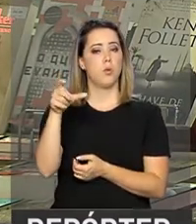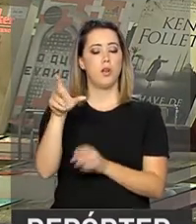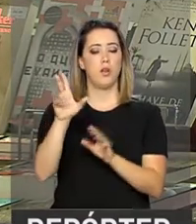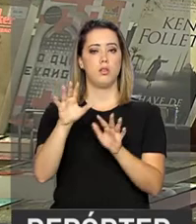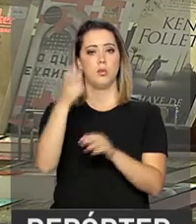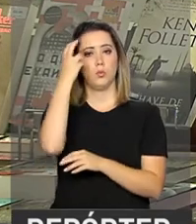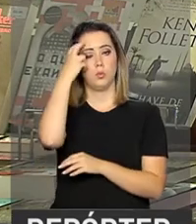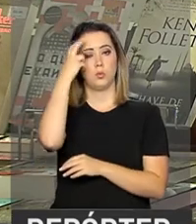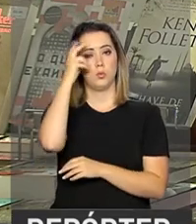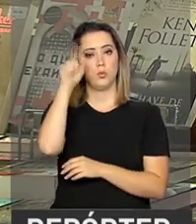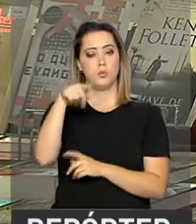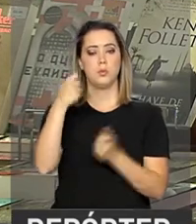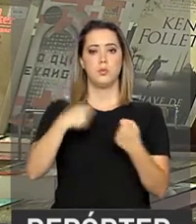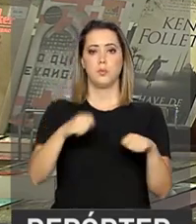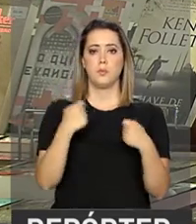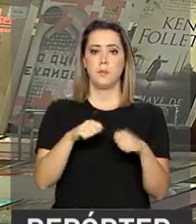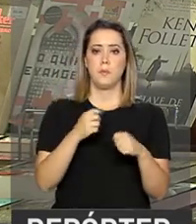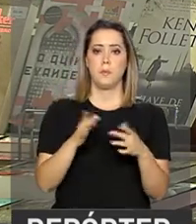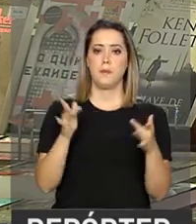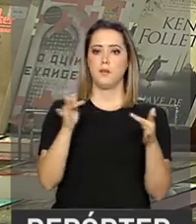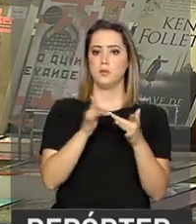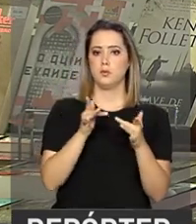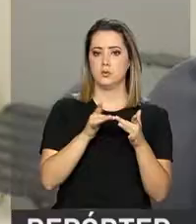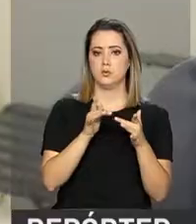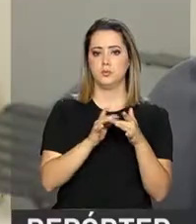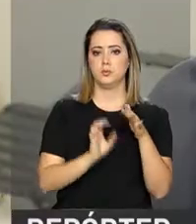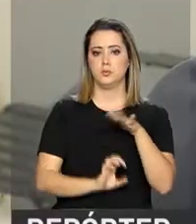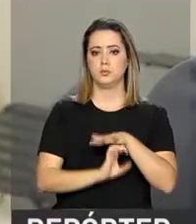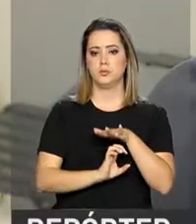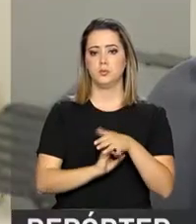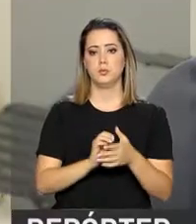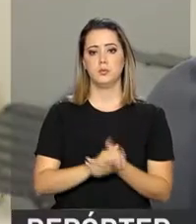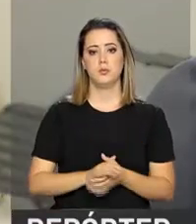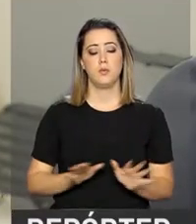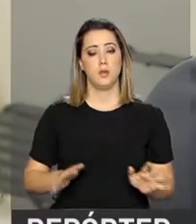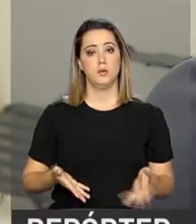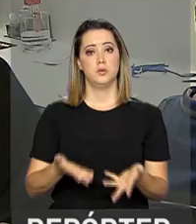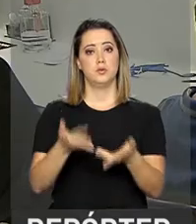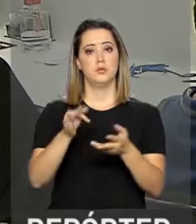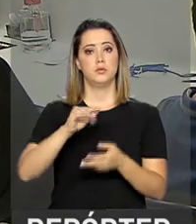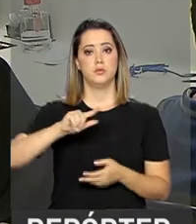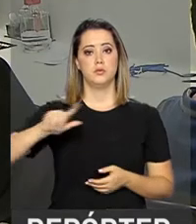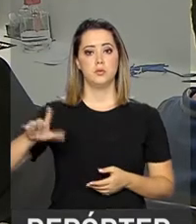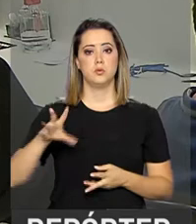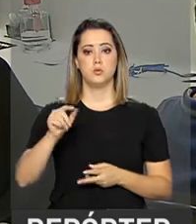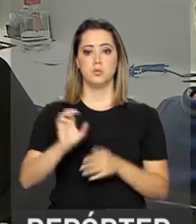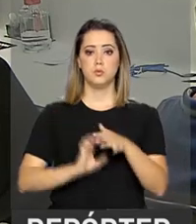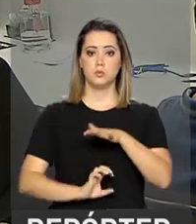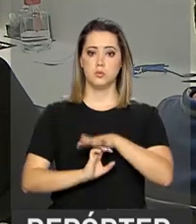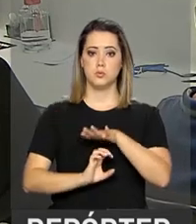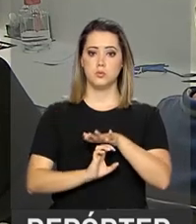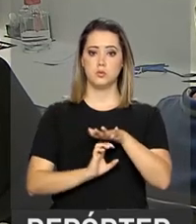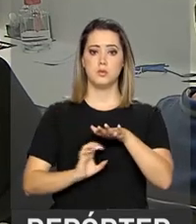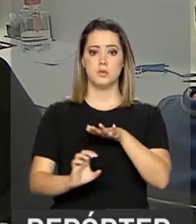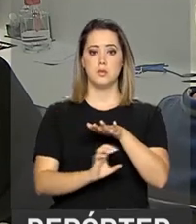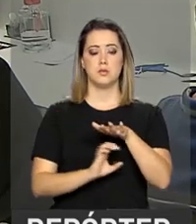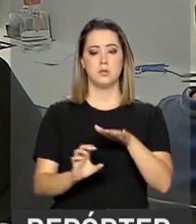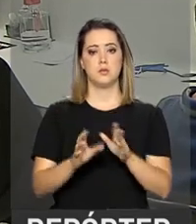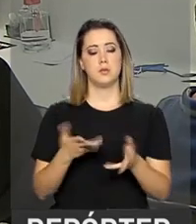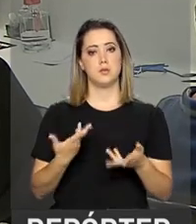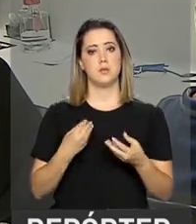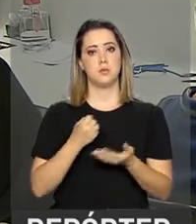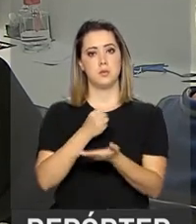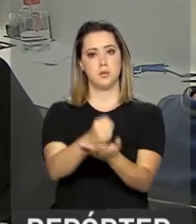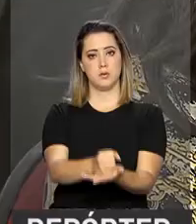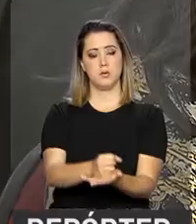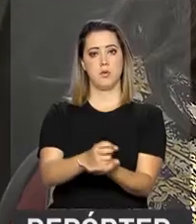essas pessoas, é necessária a adesão das empresas. Além do incentivo fiscal, todas as empresas que ofertam Vale Cultura aos